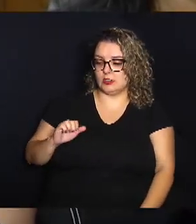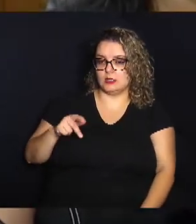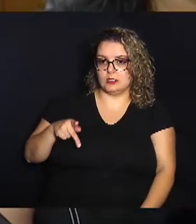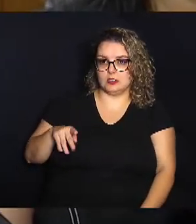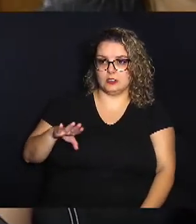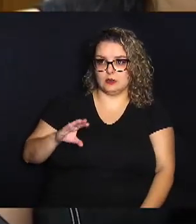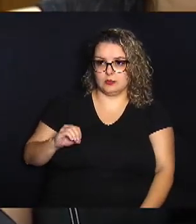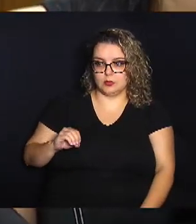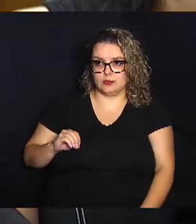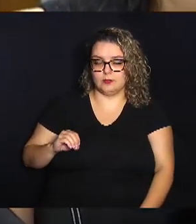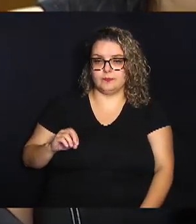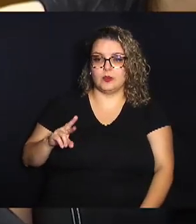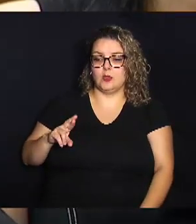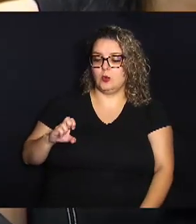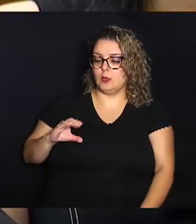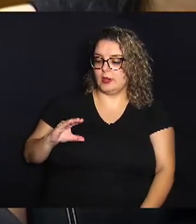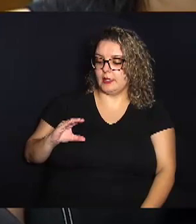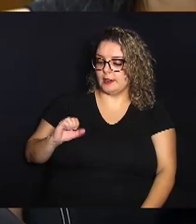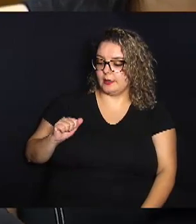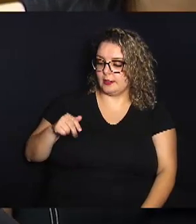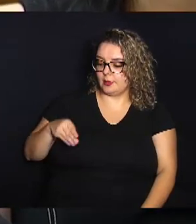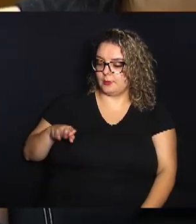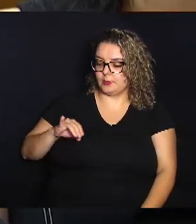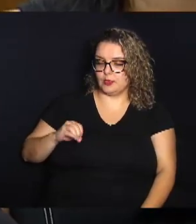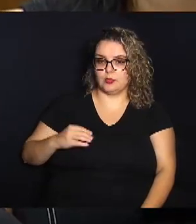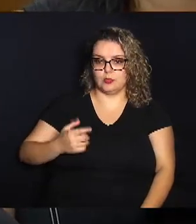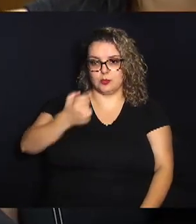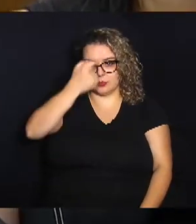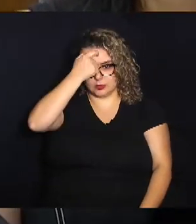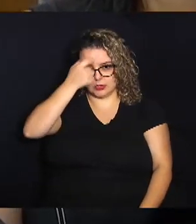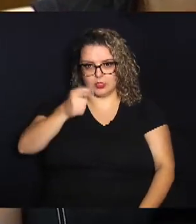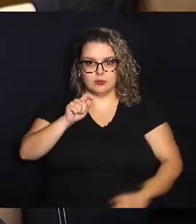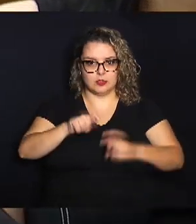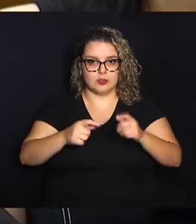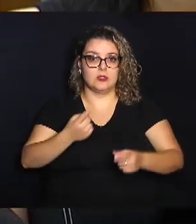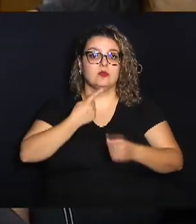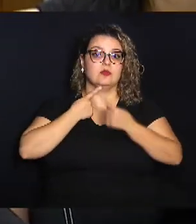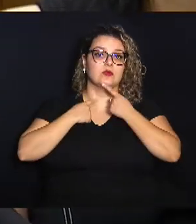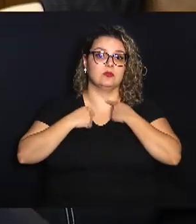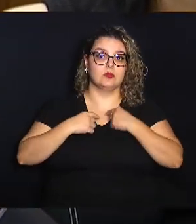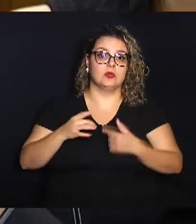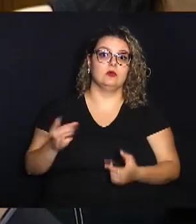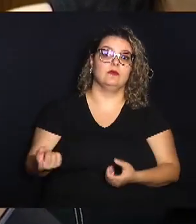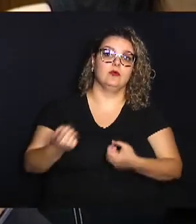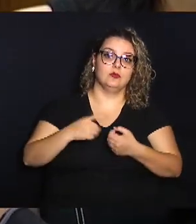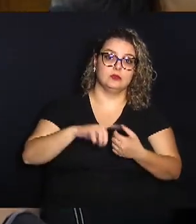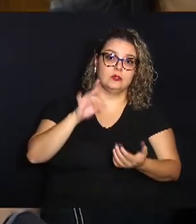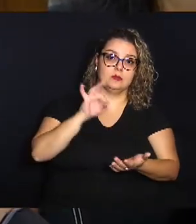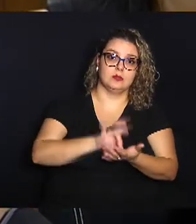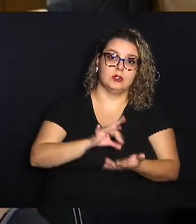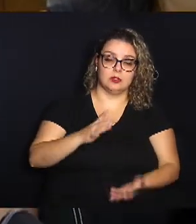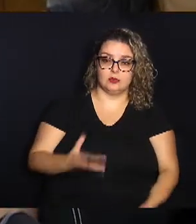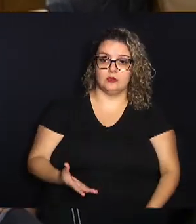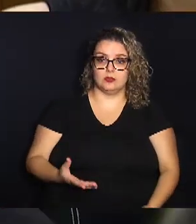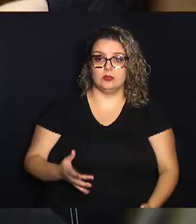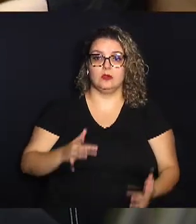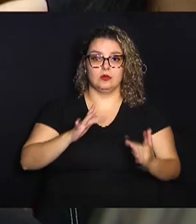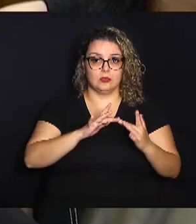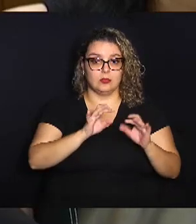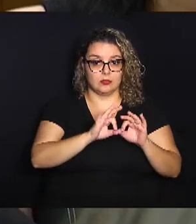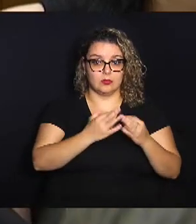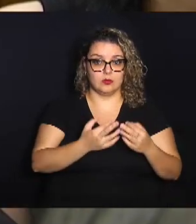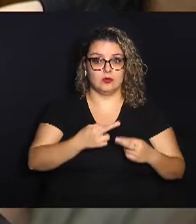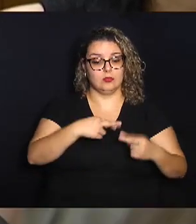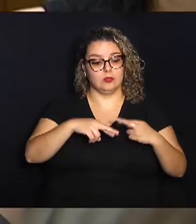consciente. Então, a pessoa que deseja ir para o seu município de origem, é feito contato com a família, com os vínculos comunitários,